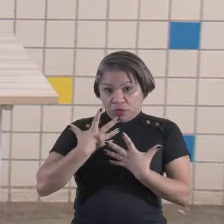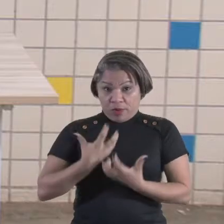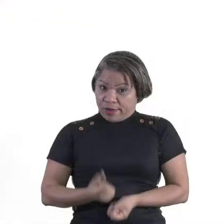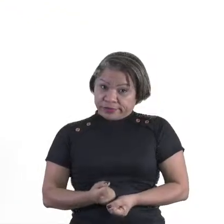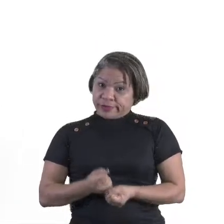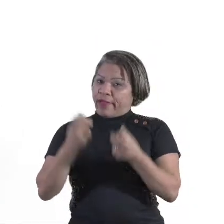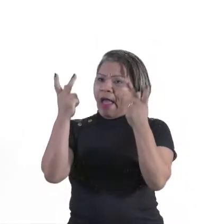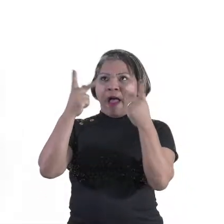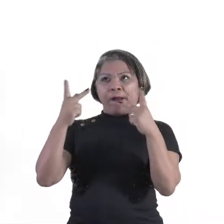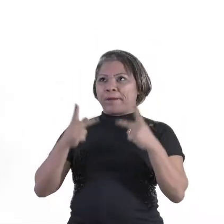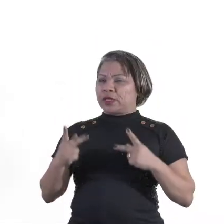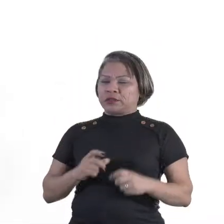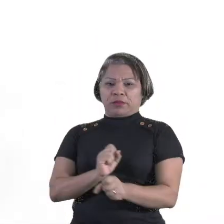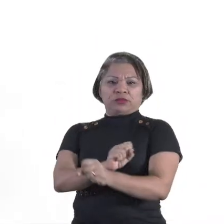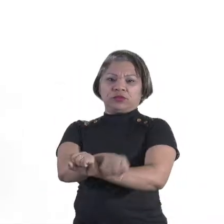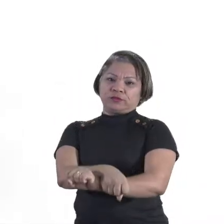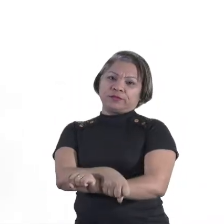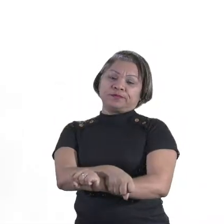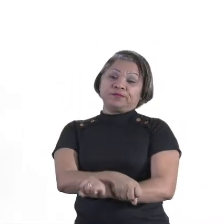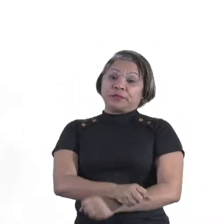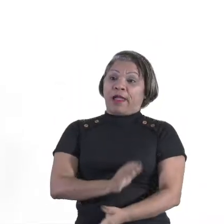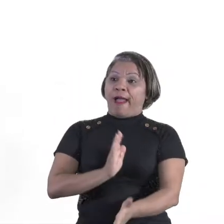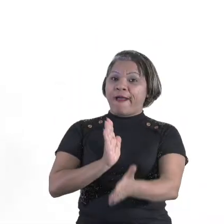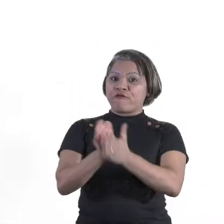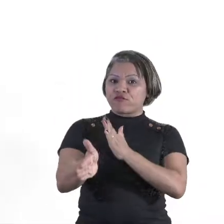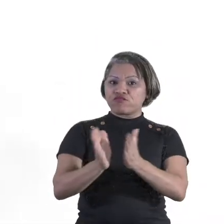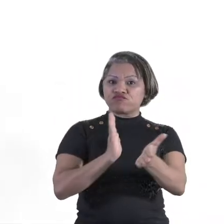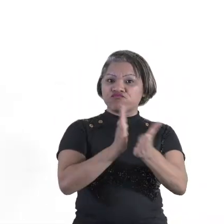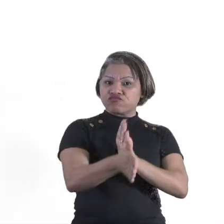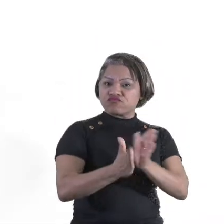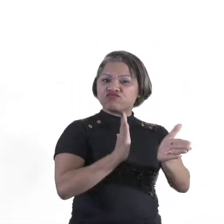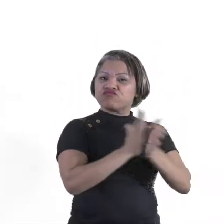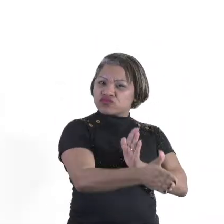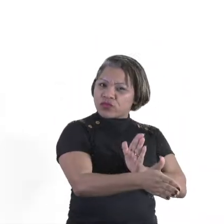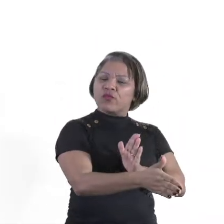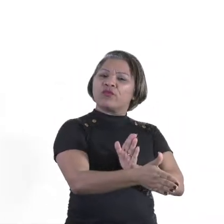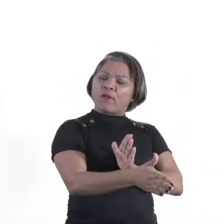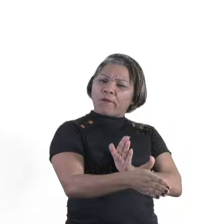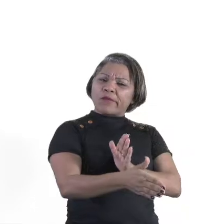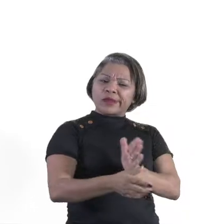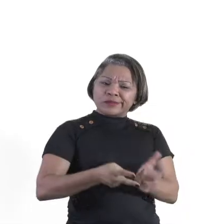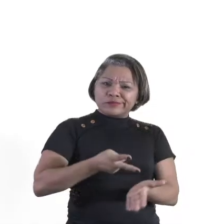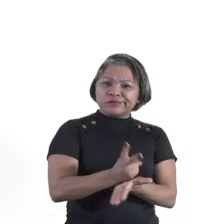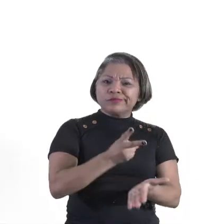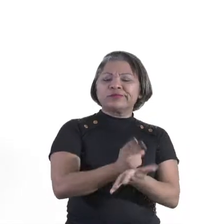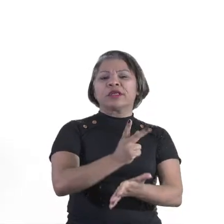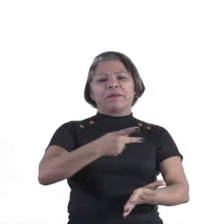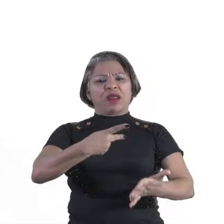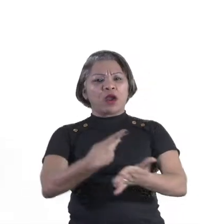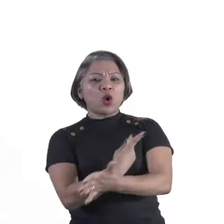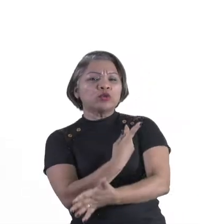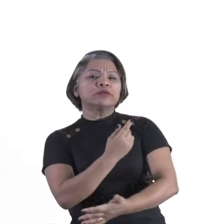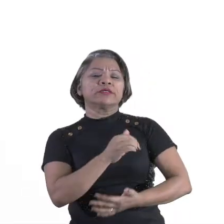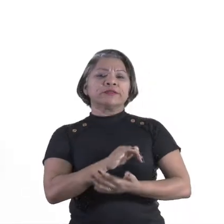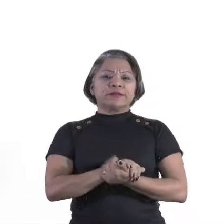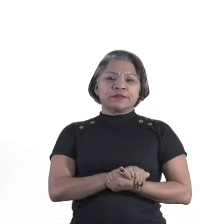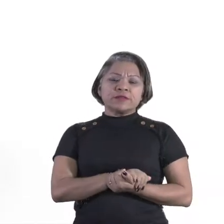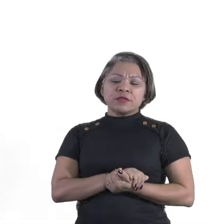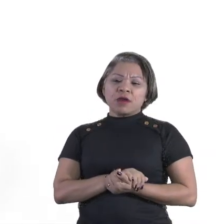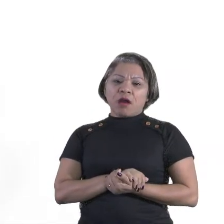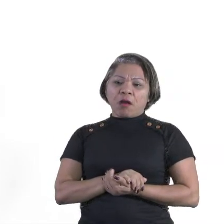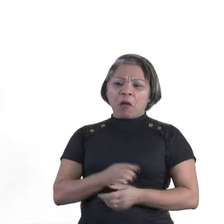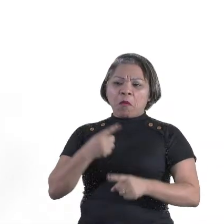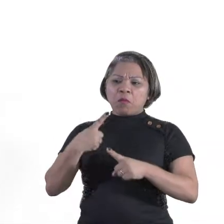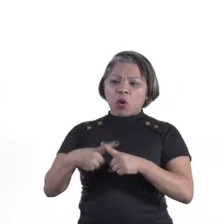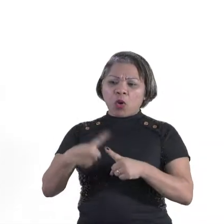escravidão. As fugas eram uma das formas para resistir e opor-se aos castigos físicos, às